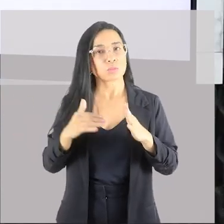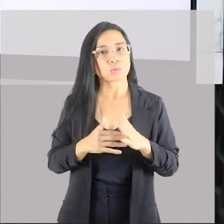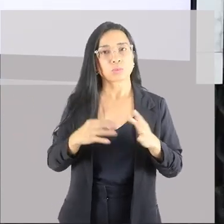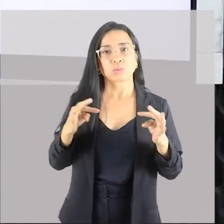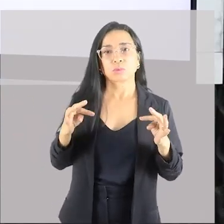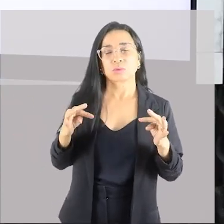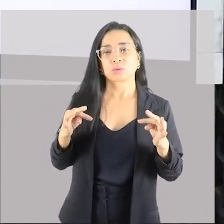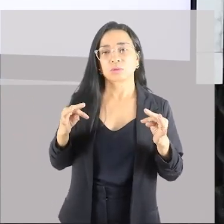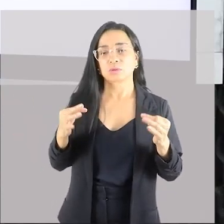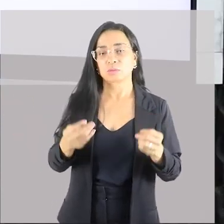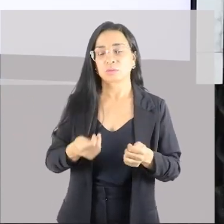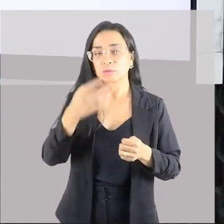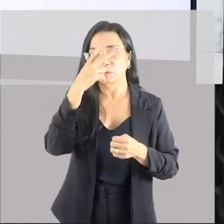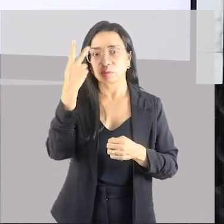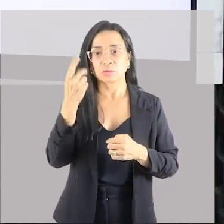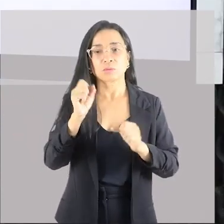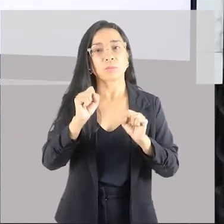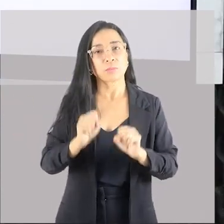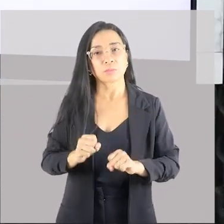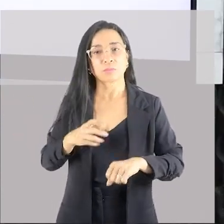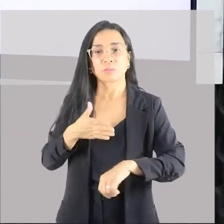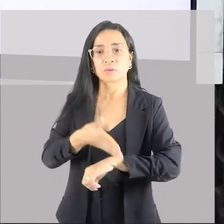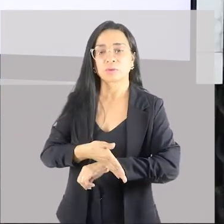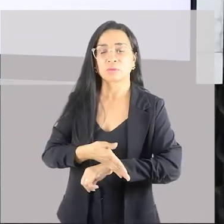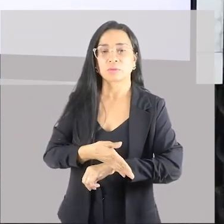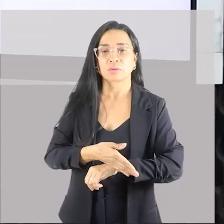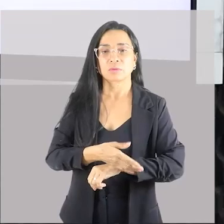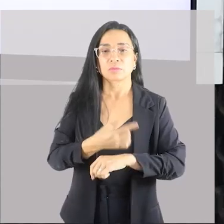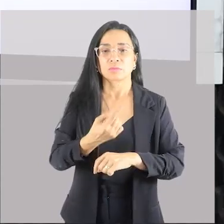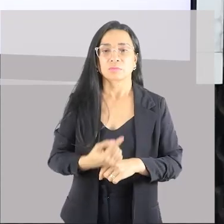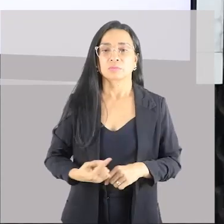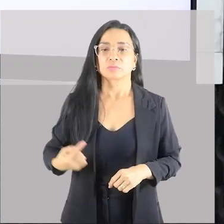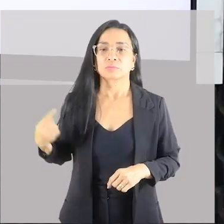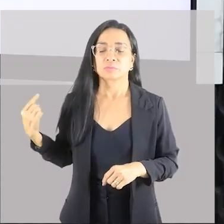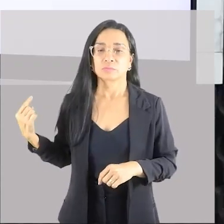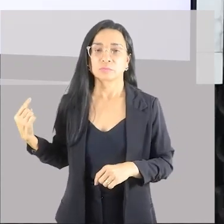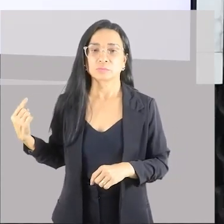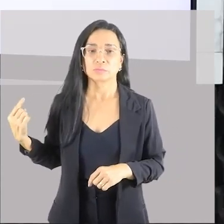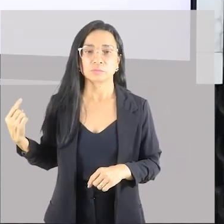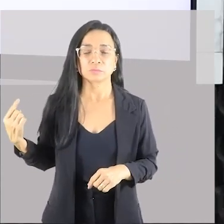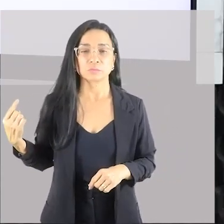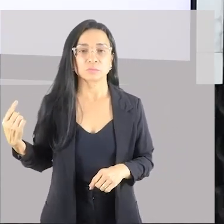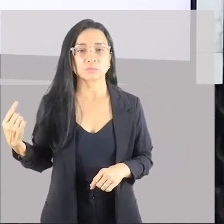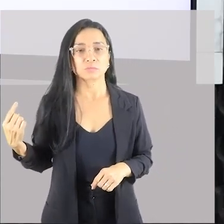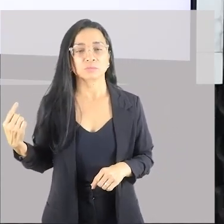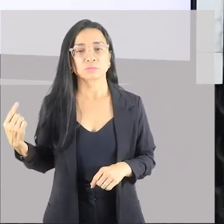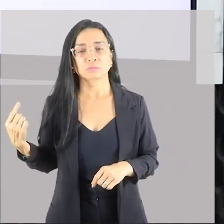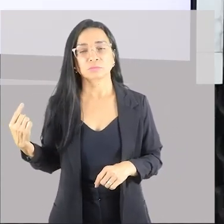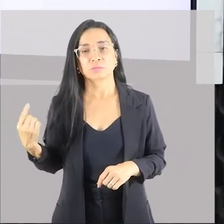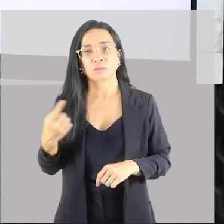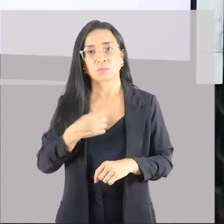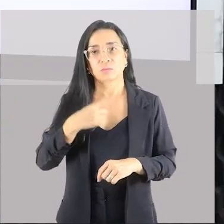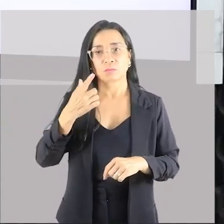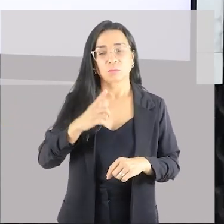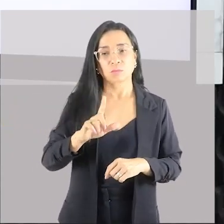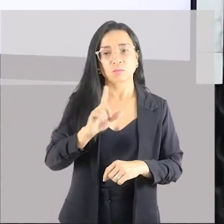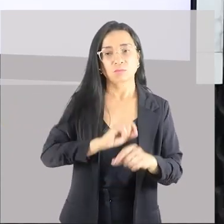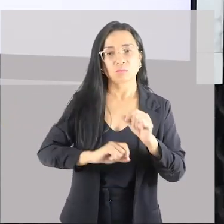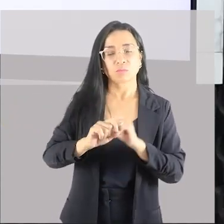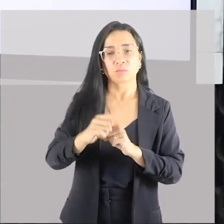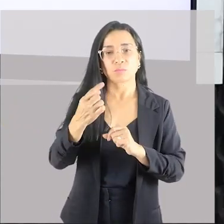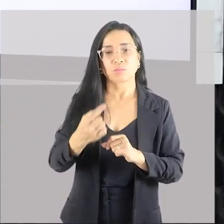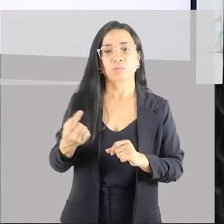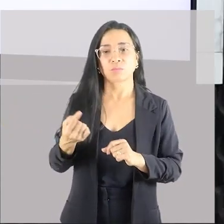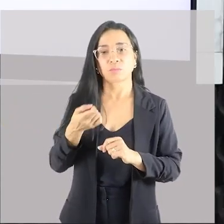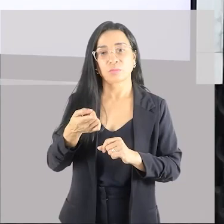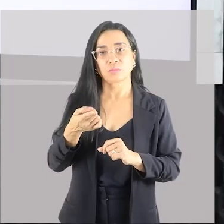cidadãos poderiam participar. Pegou para ti? Então vem comigo que tem mais uma aqui só para você. Você que quer